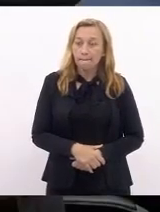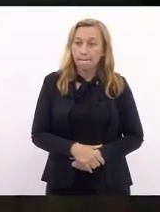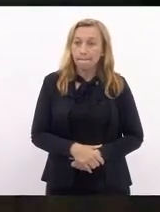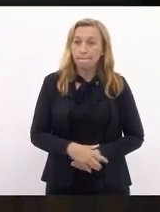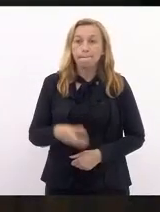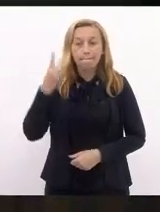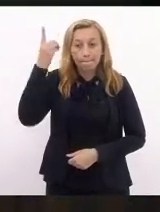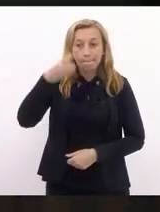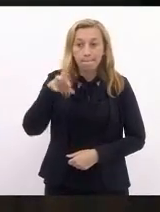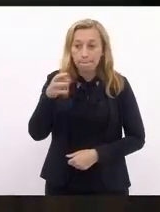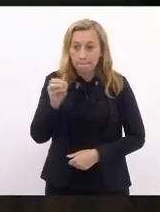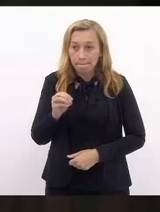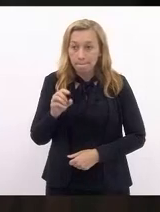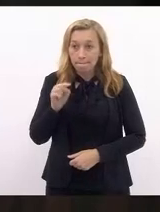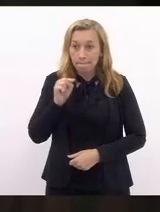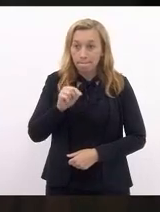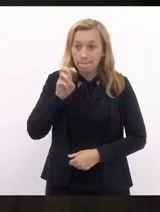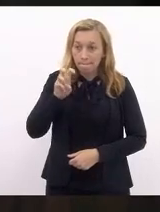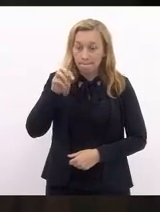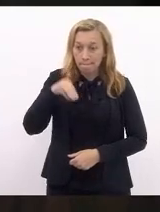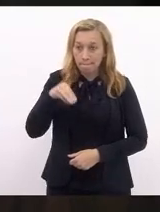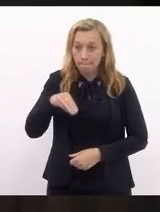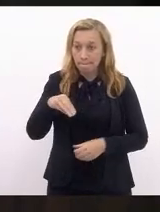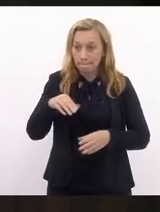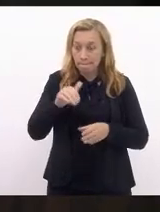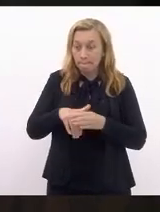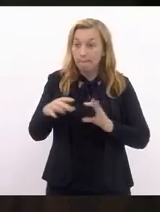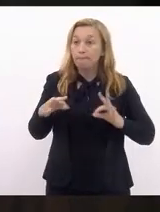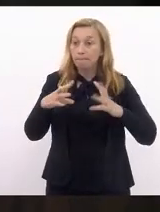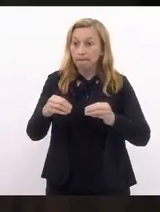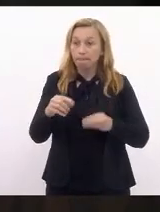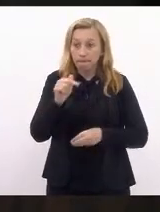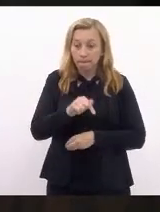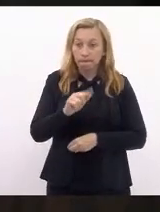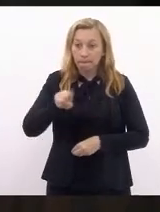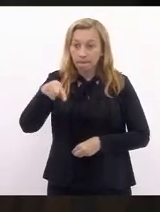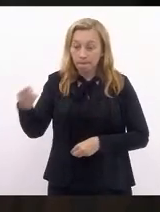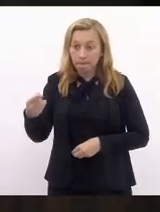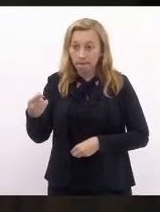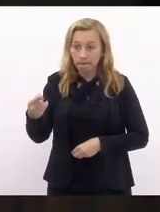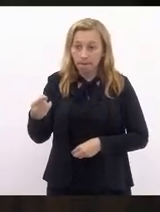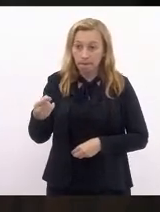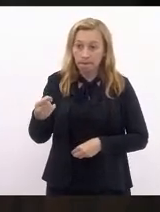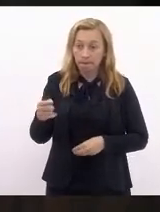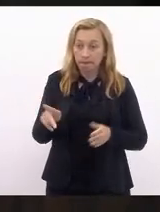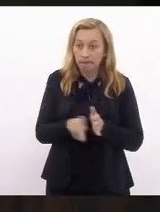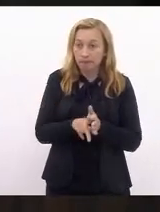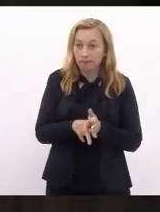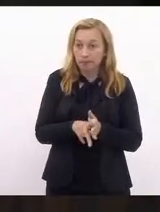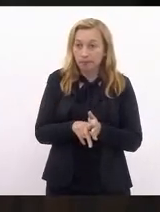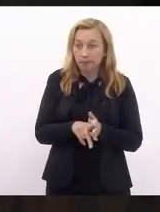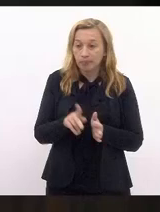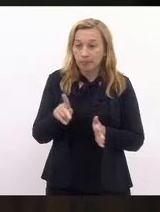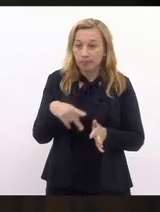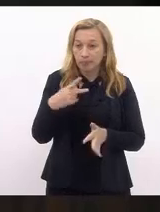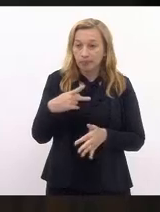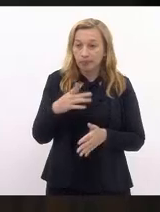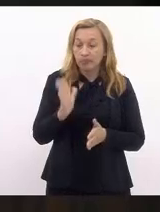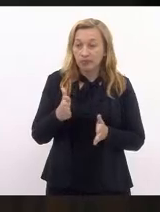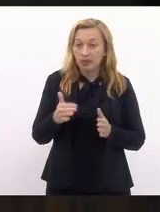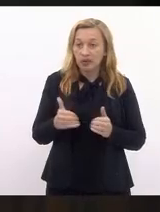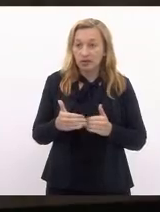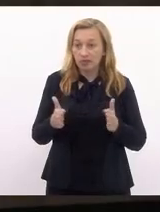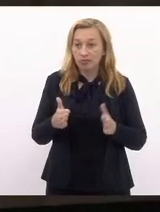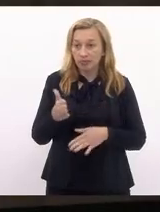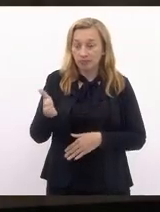a Eurico aqui cinco minutos a gente volta tudo que tá aqui é a próxima pauta então não adianta tentar antecipar lá porque eu já